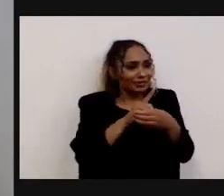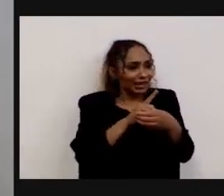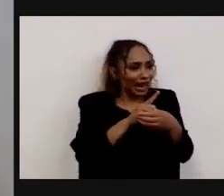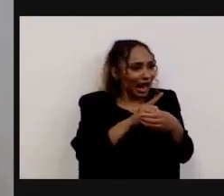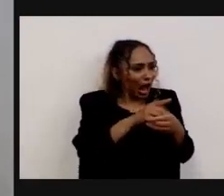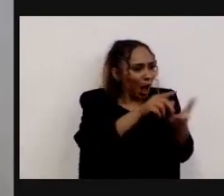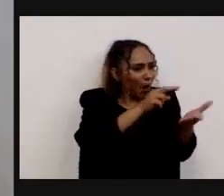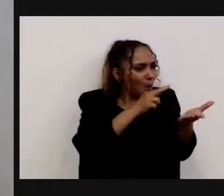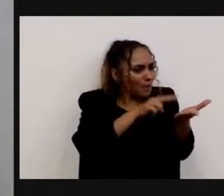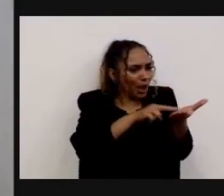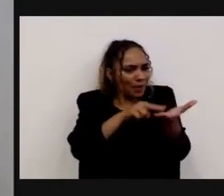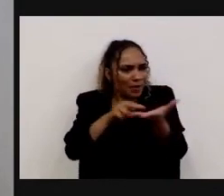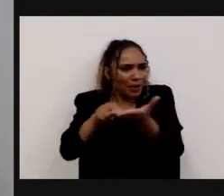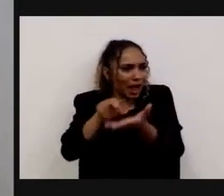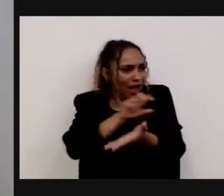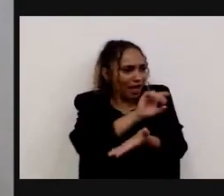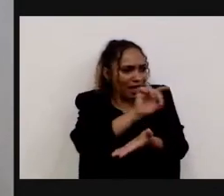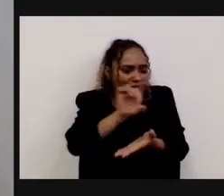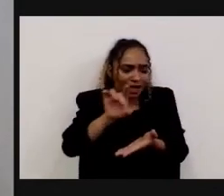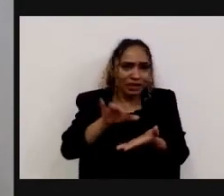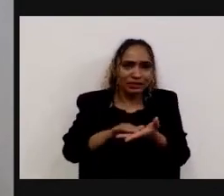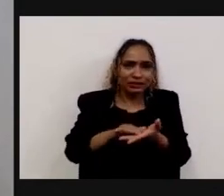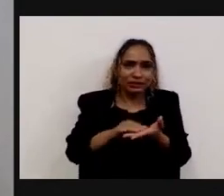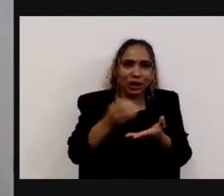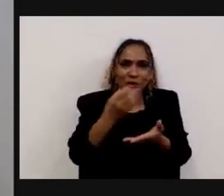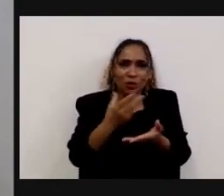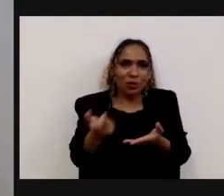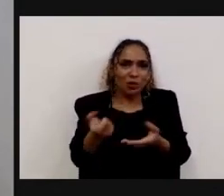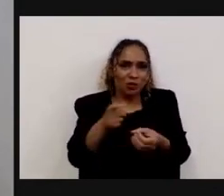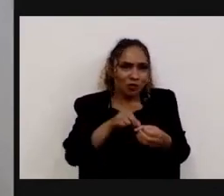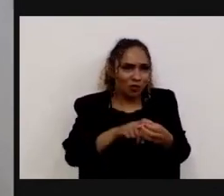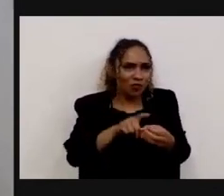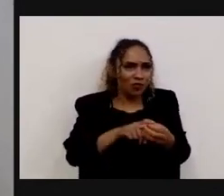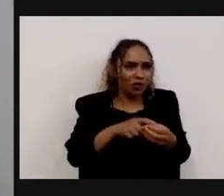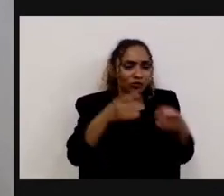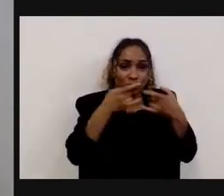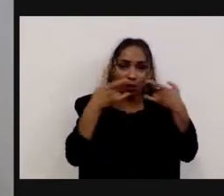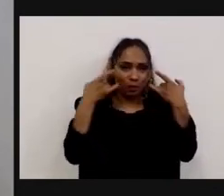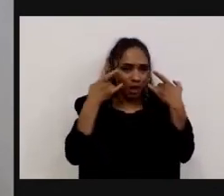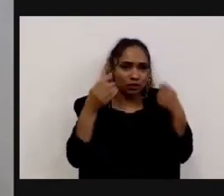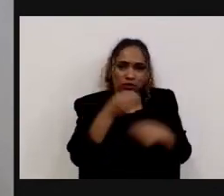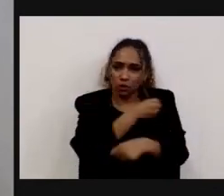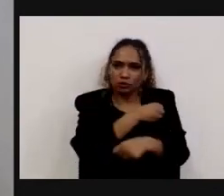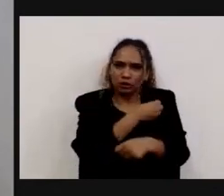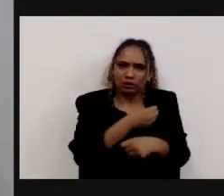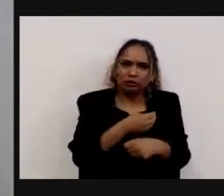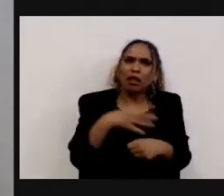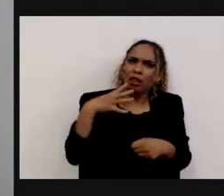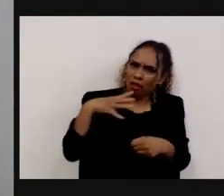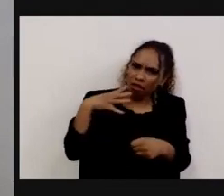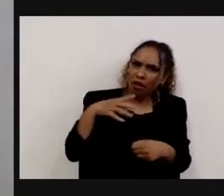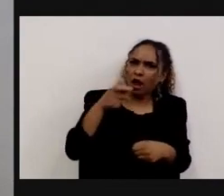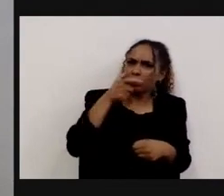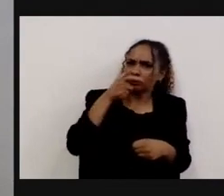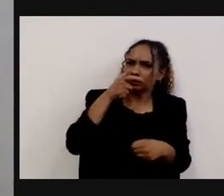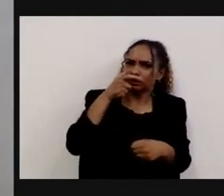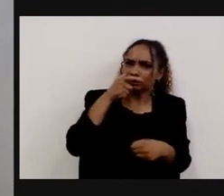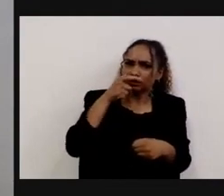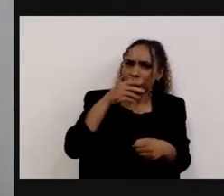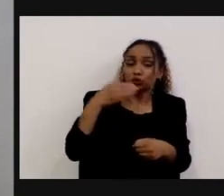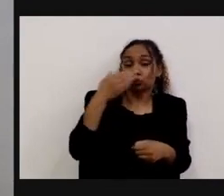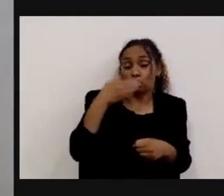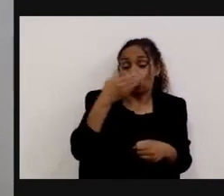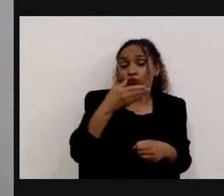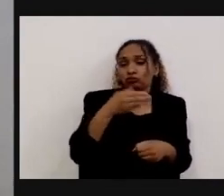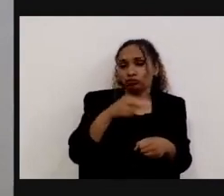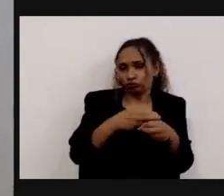bilhetinho para cada um sejam bem-vindo de volta e tal é uma máscara um álcool gel e tal bacana achei interessante um bombonzinho também